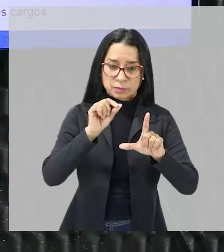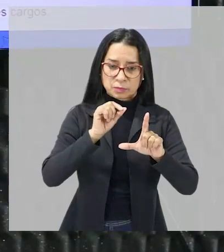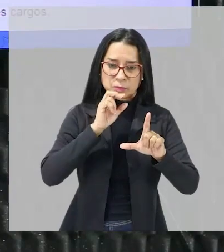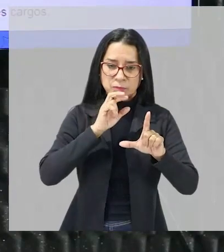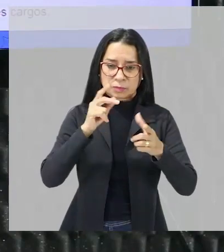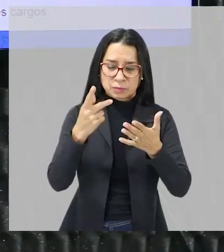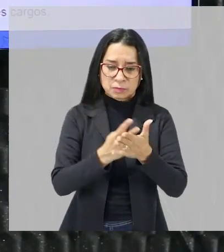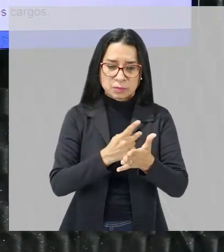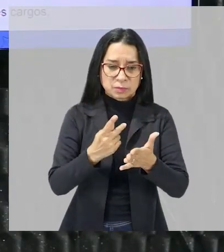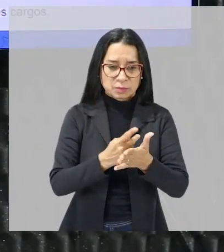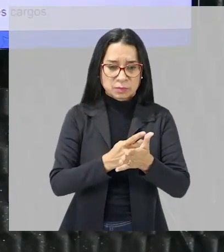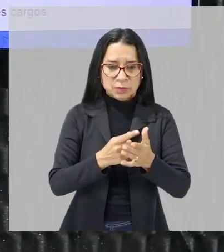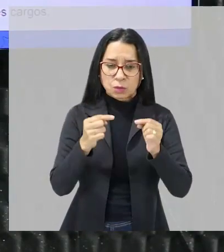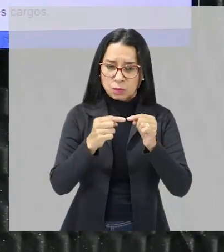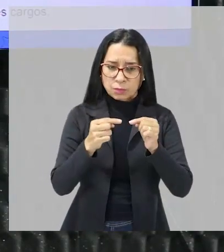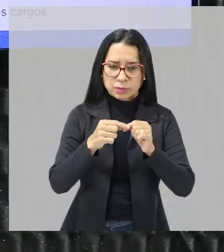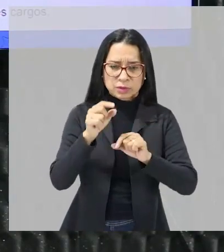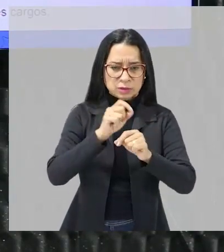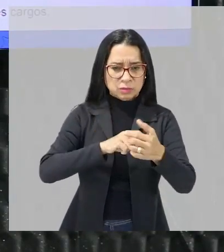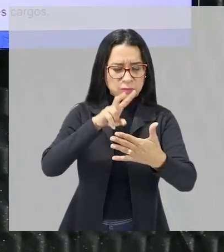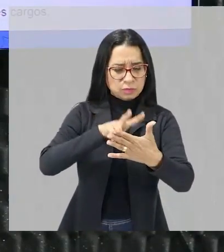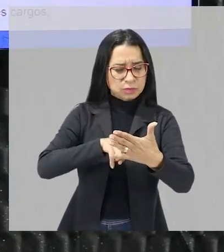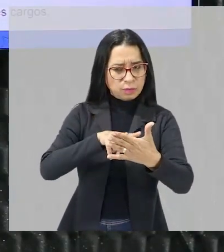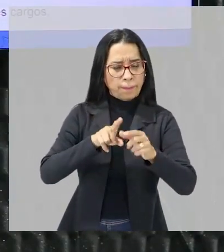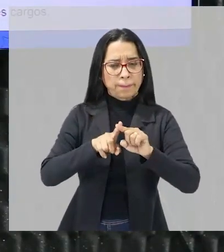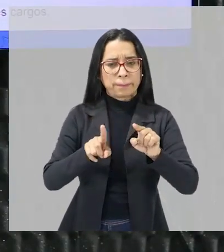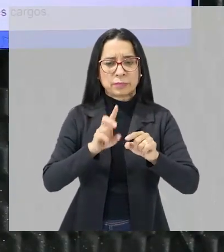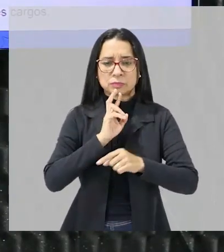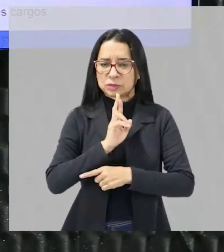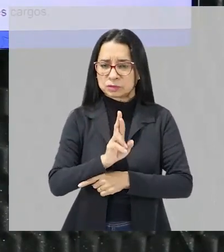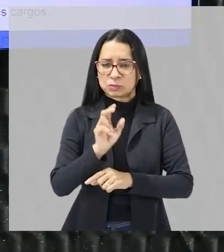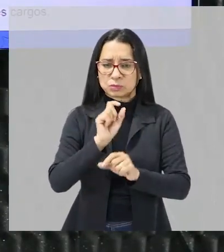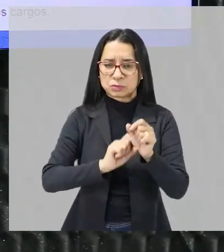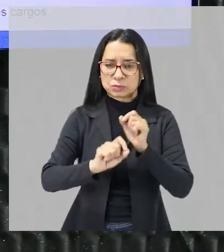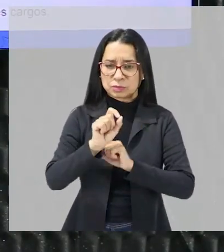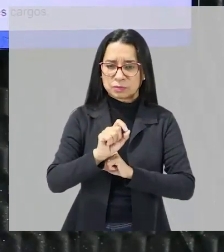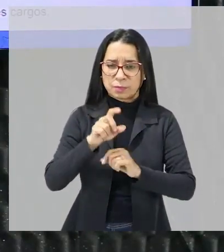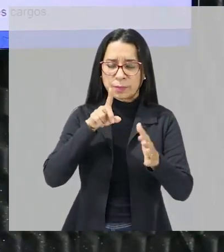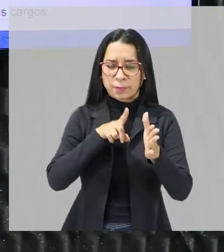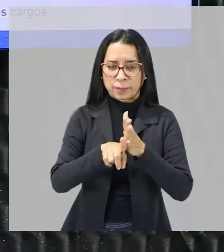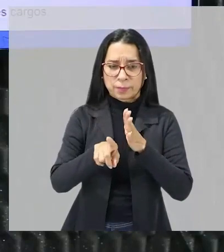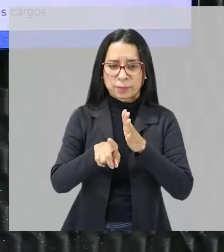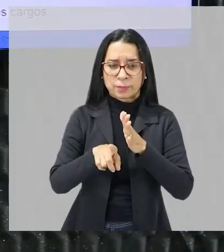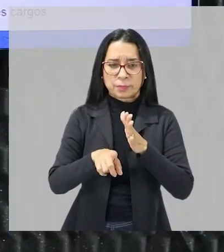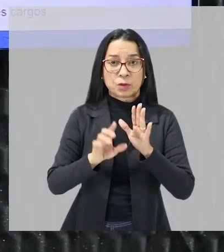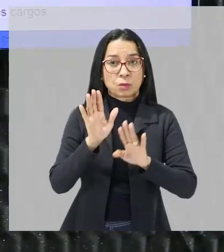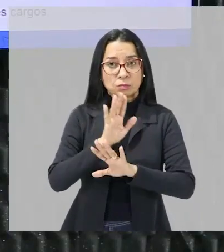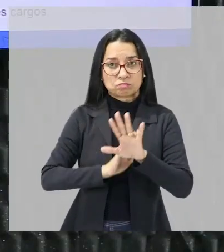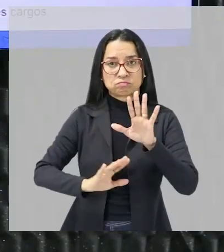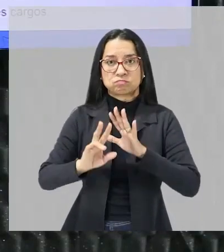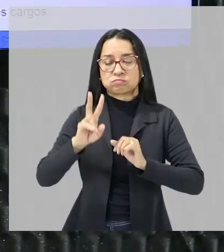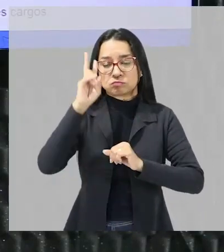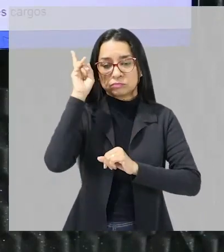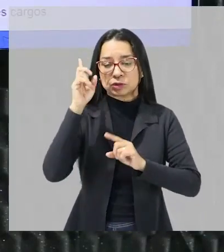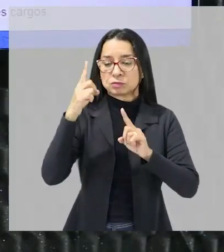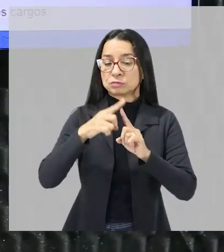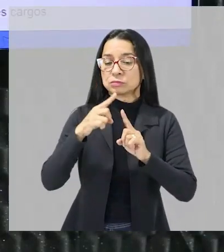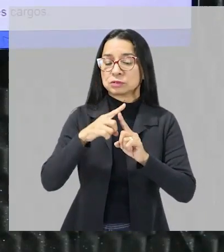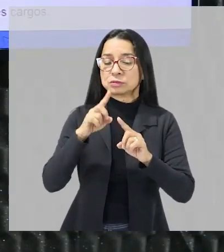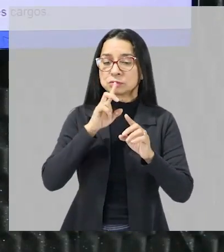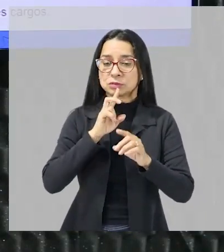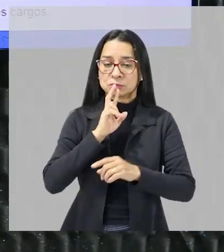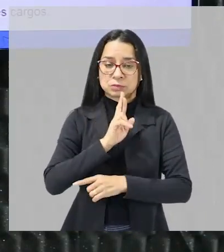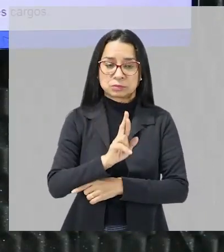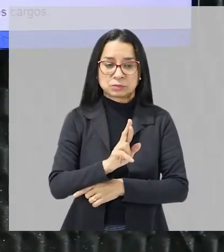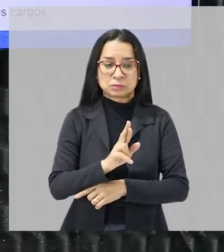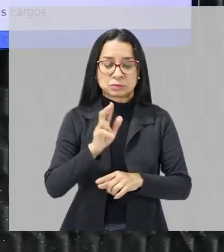lido, mas ela não responde o que foi perguntado. Toma cuidado no vestibular com esse tipo de opção. É articulado para